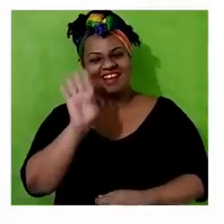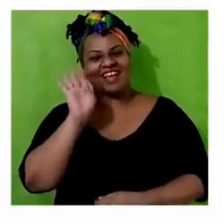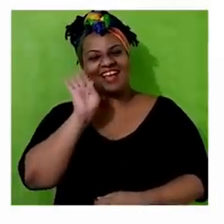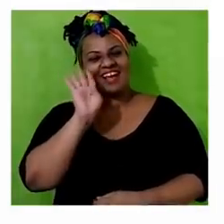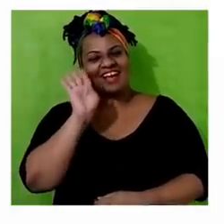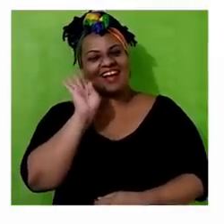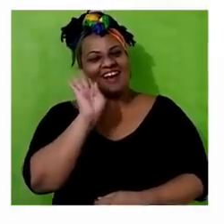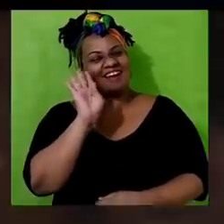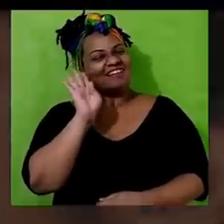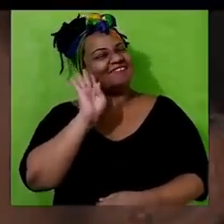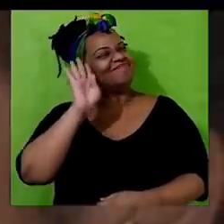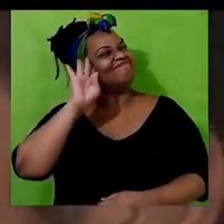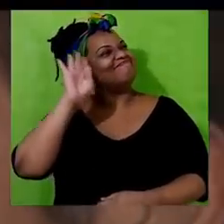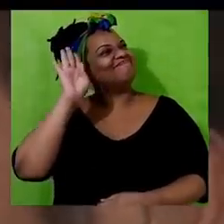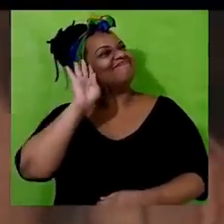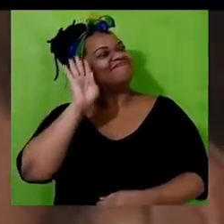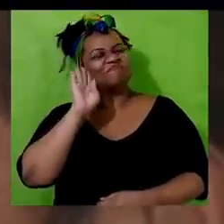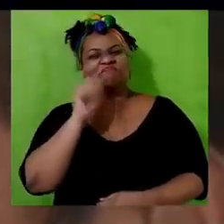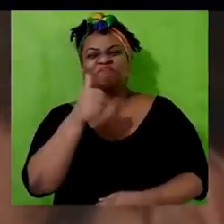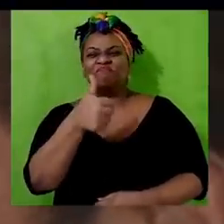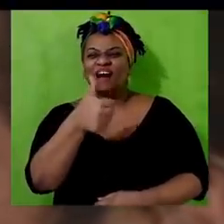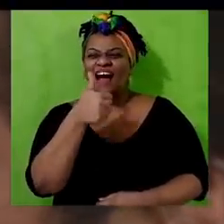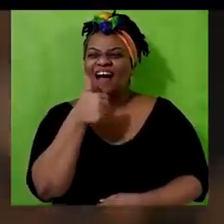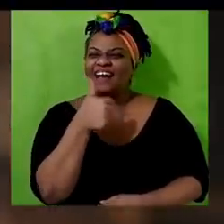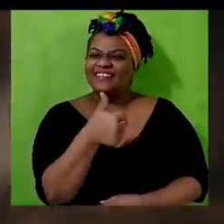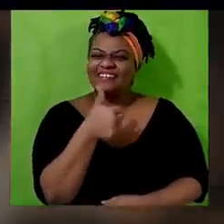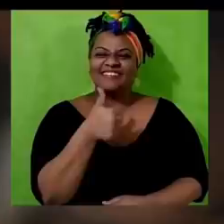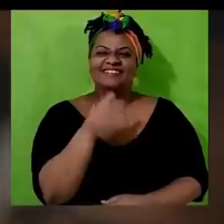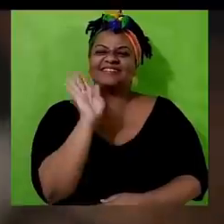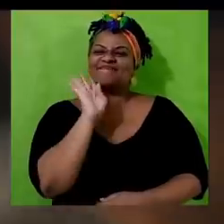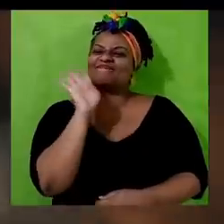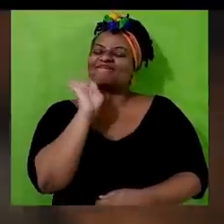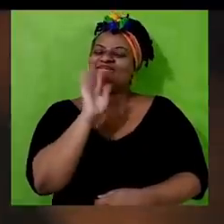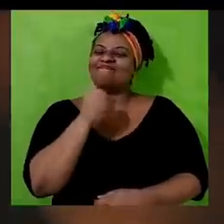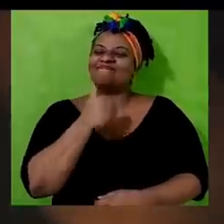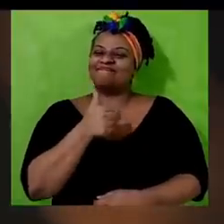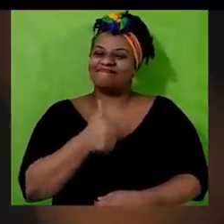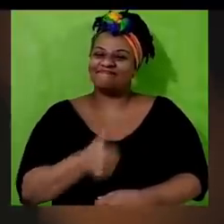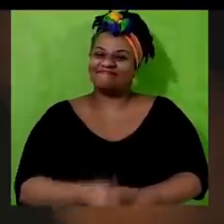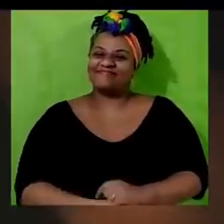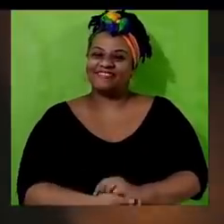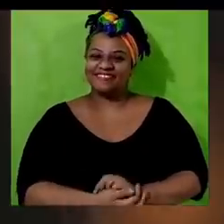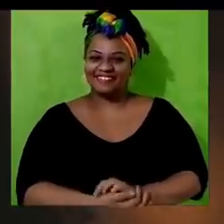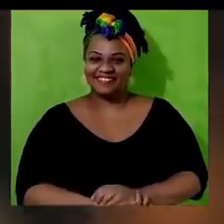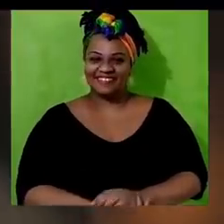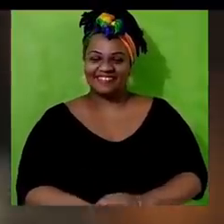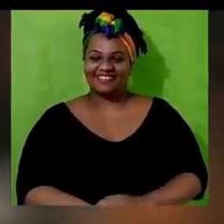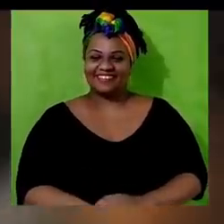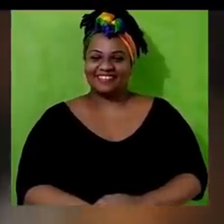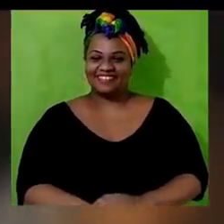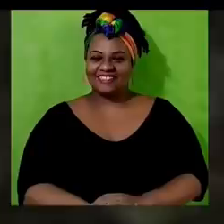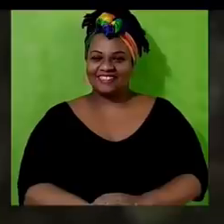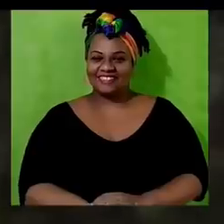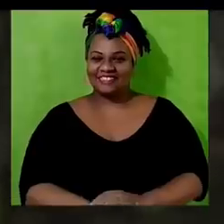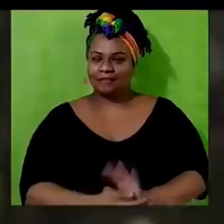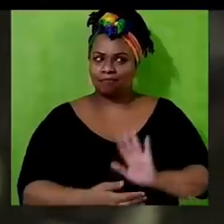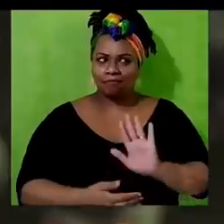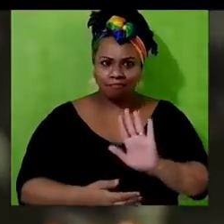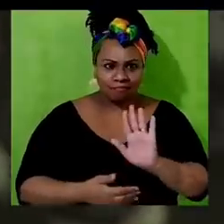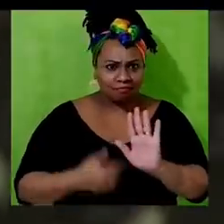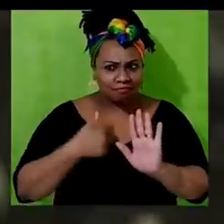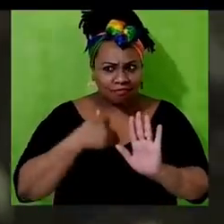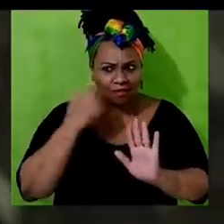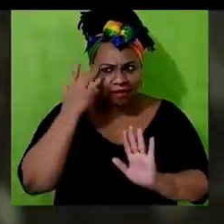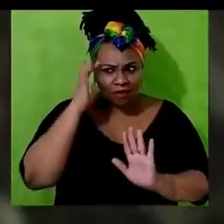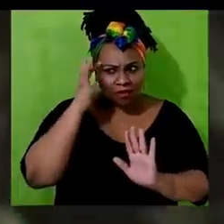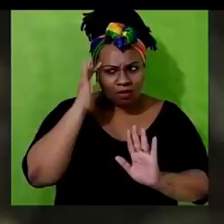que legal, que massa. Vai se distrair, vai se.